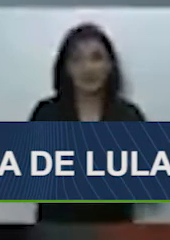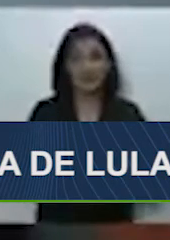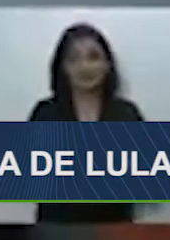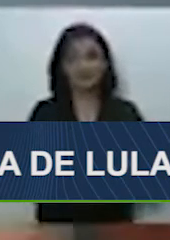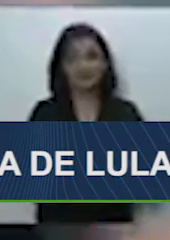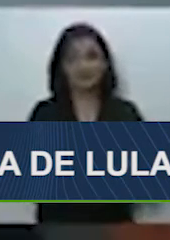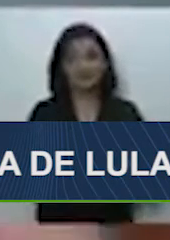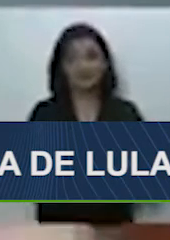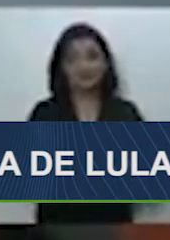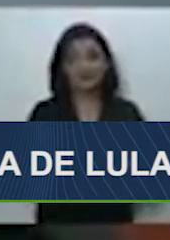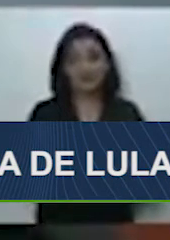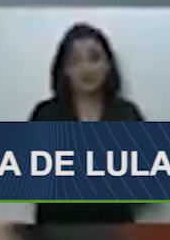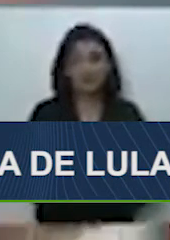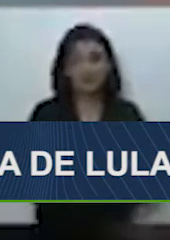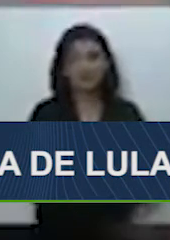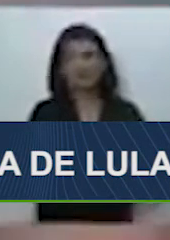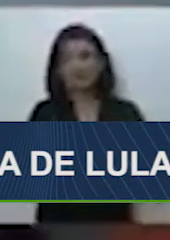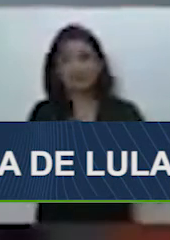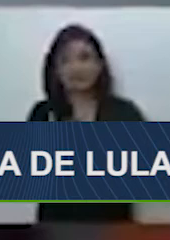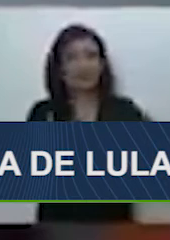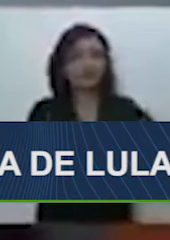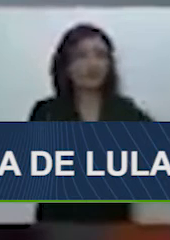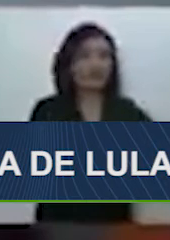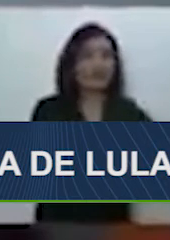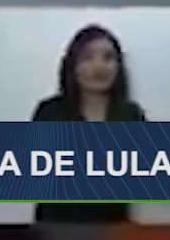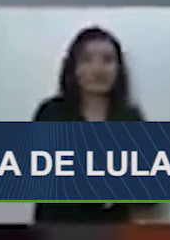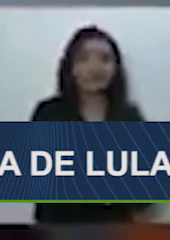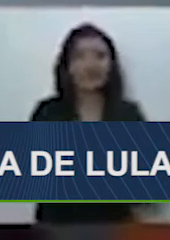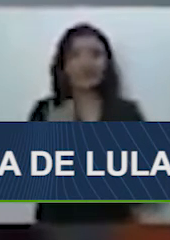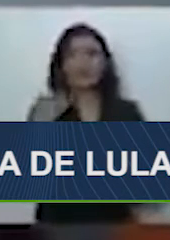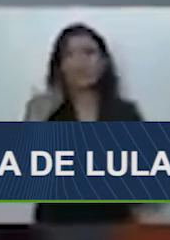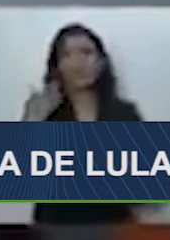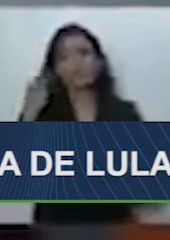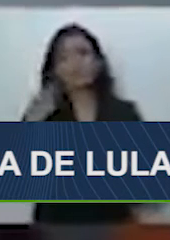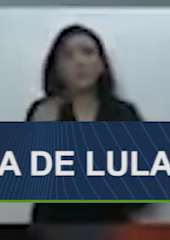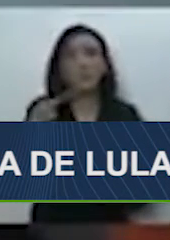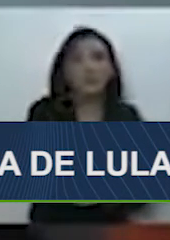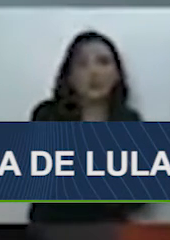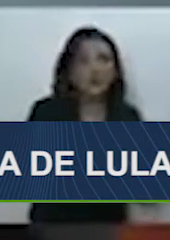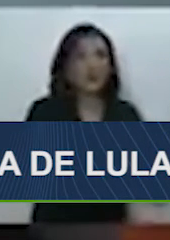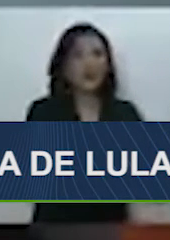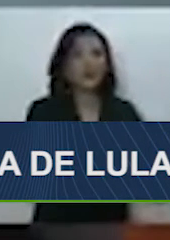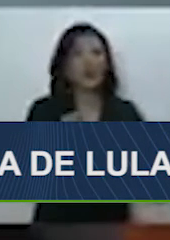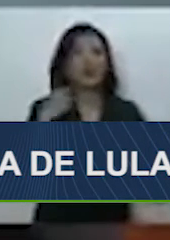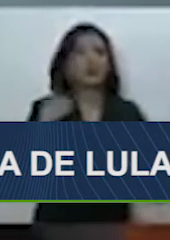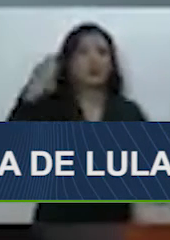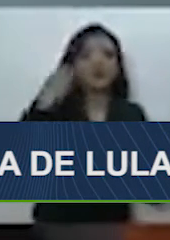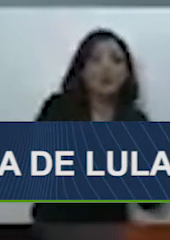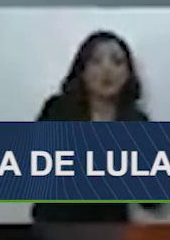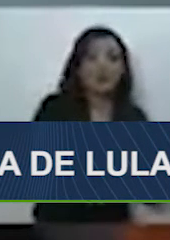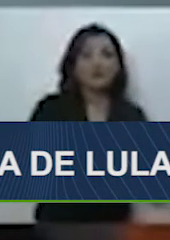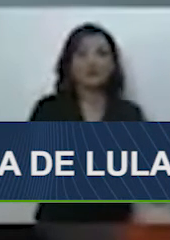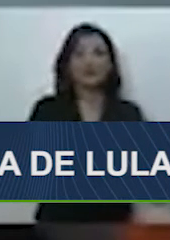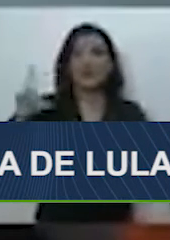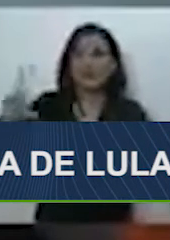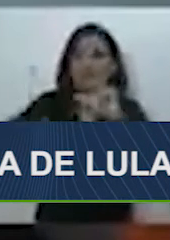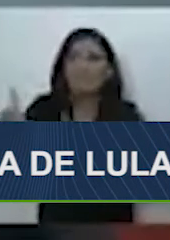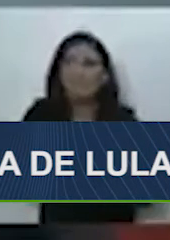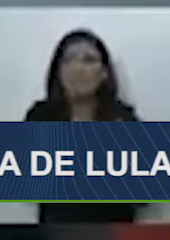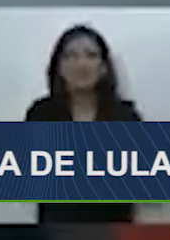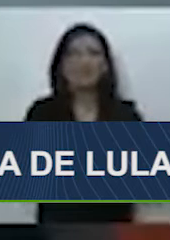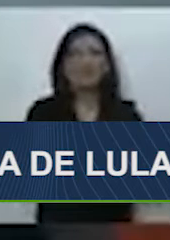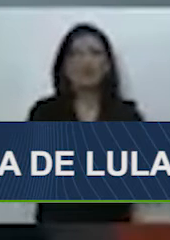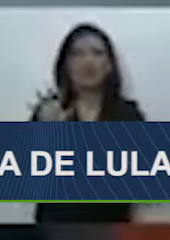congraçamento, julgadores, juízes e mídia. Nós temos que reconhecer, e acho que nesse